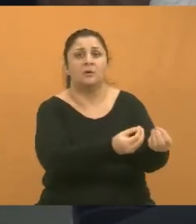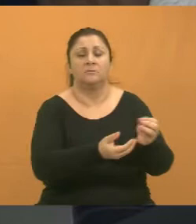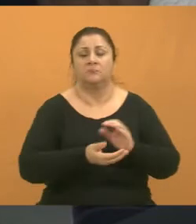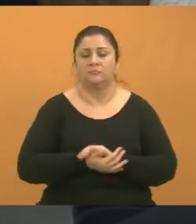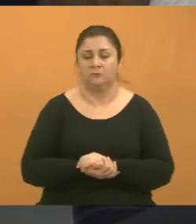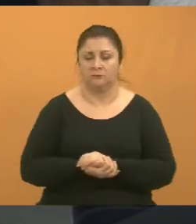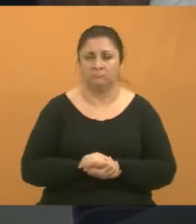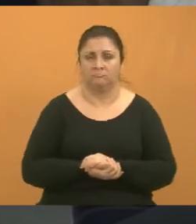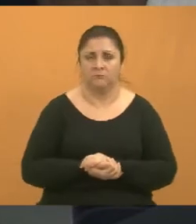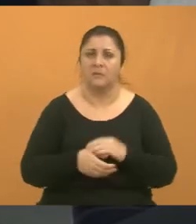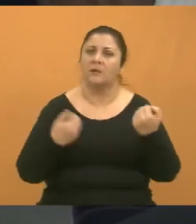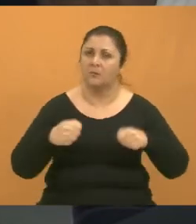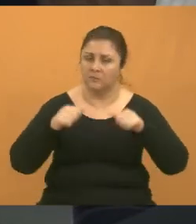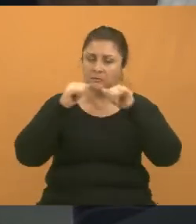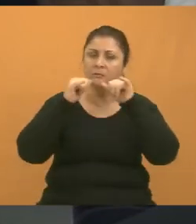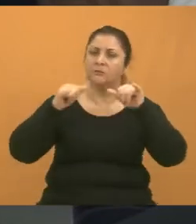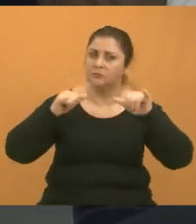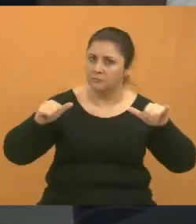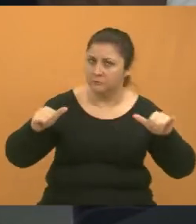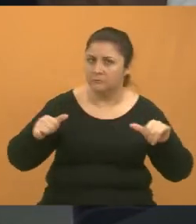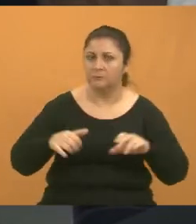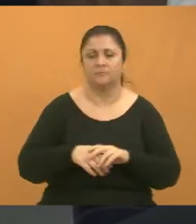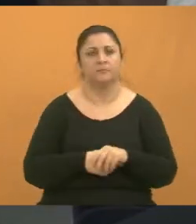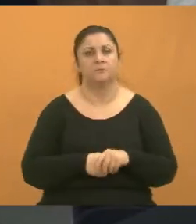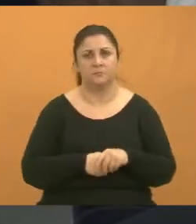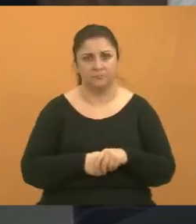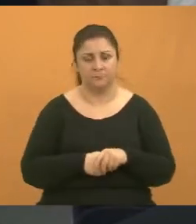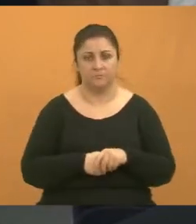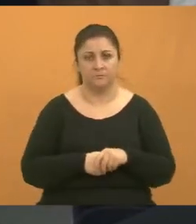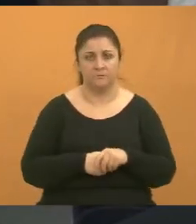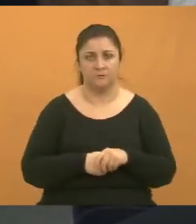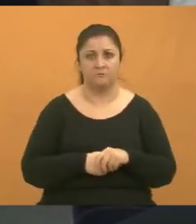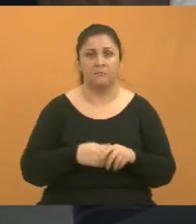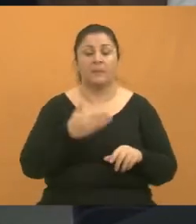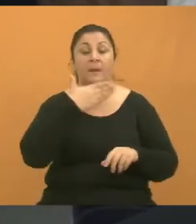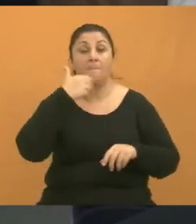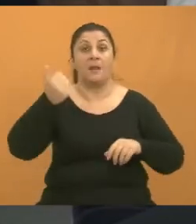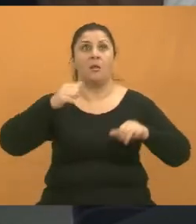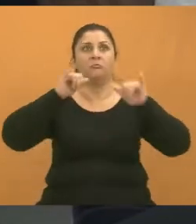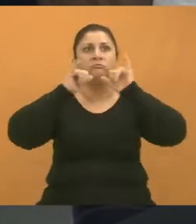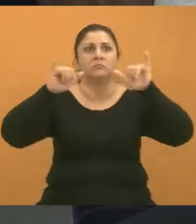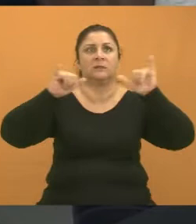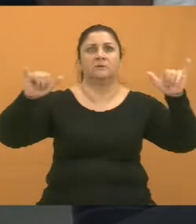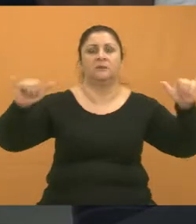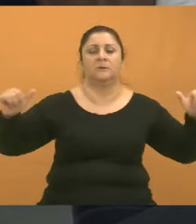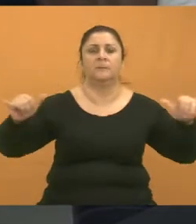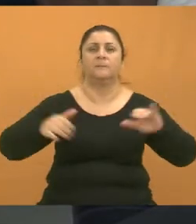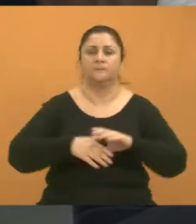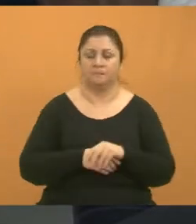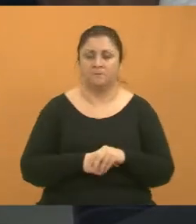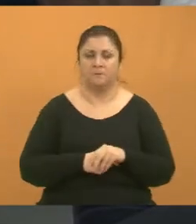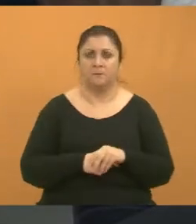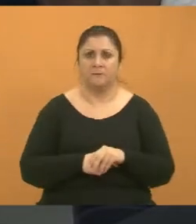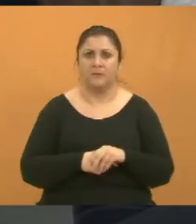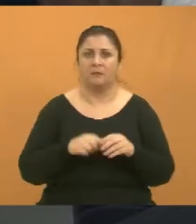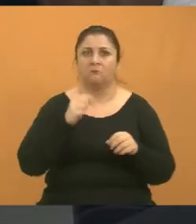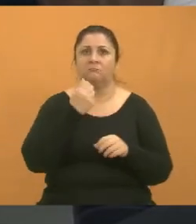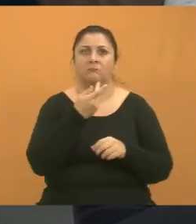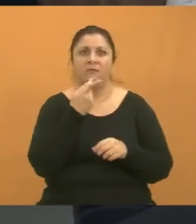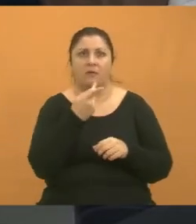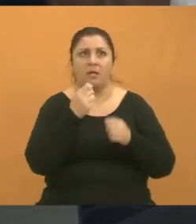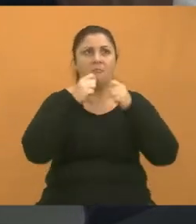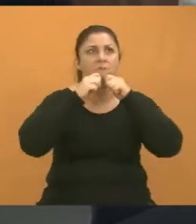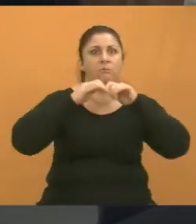Então, essa divulgação tem que ser mais ampla, melhor divulgada agora. Aproveitar, viu,